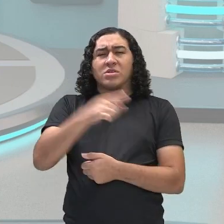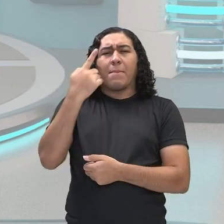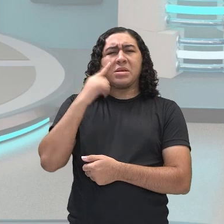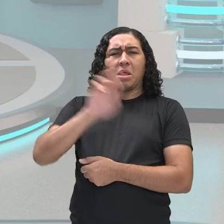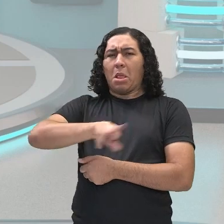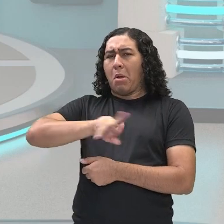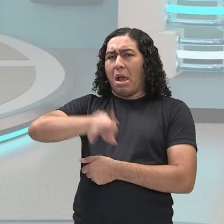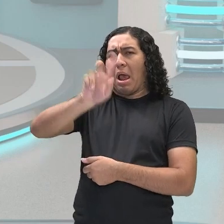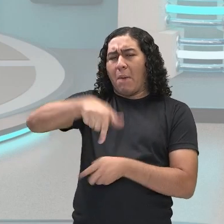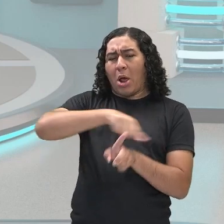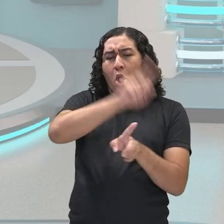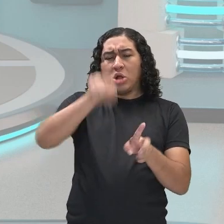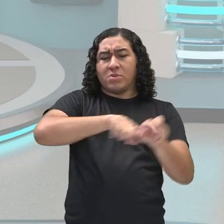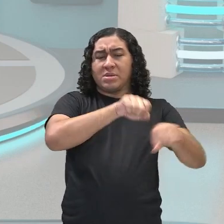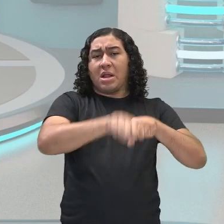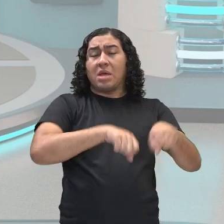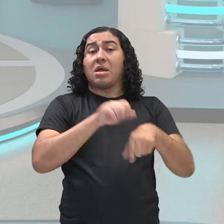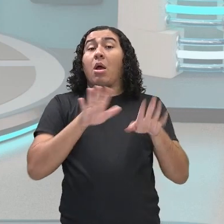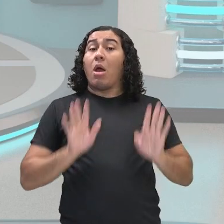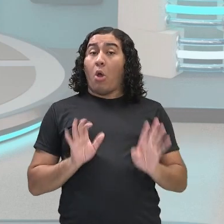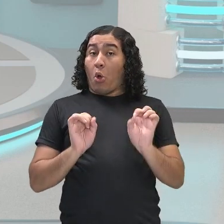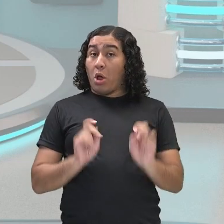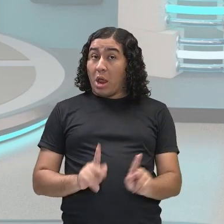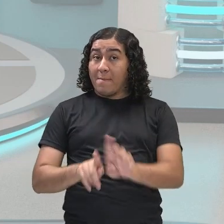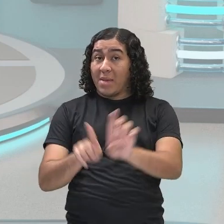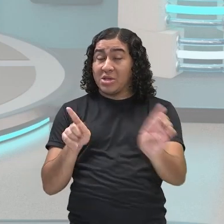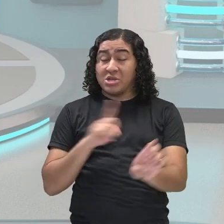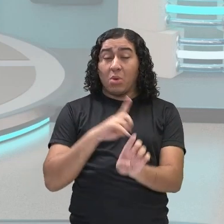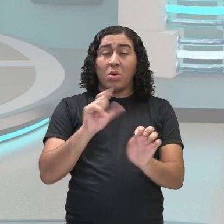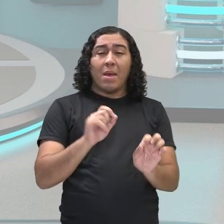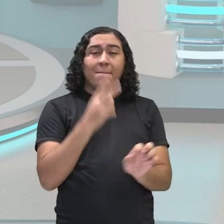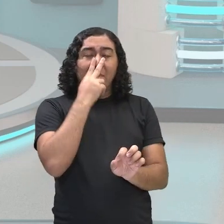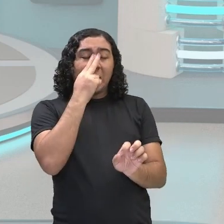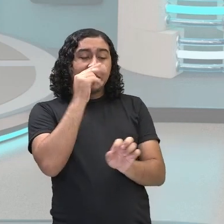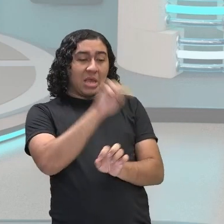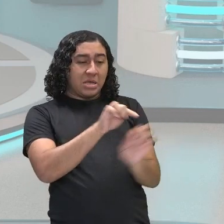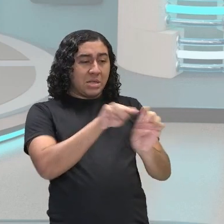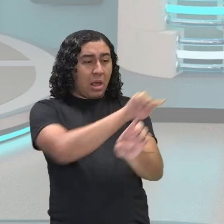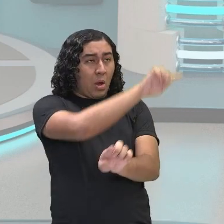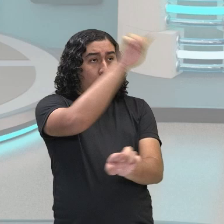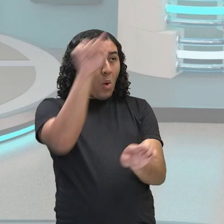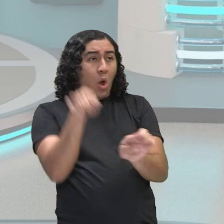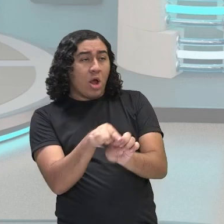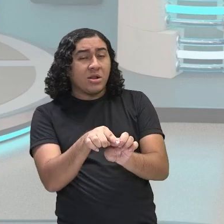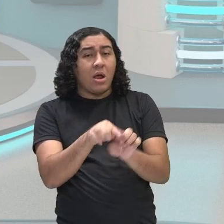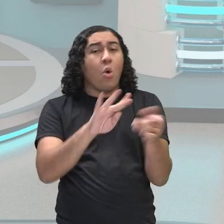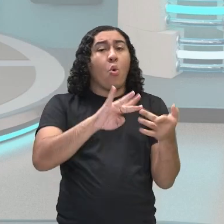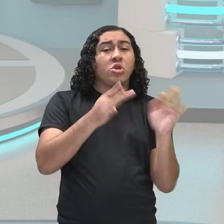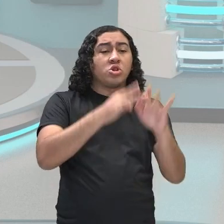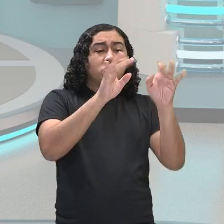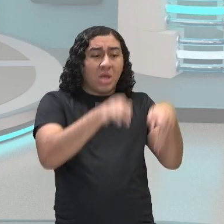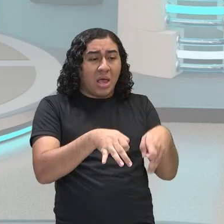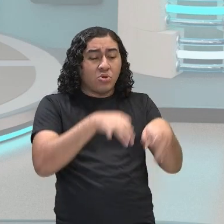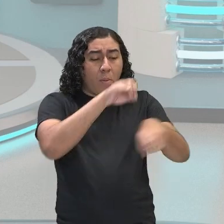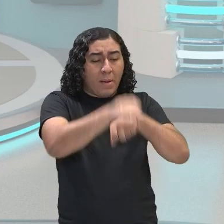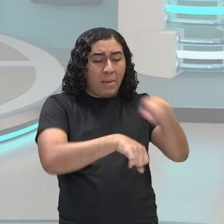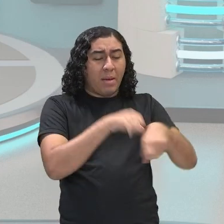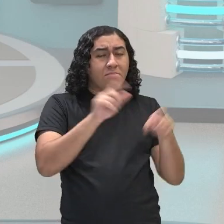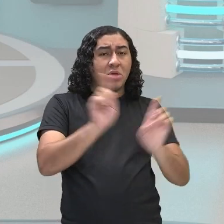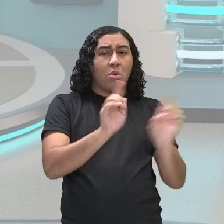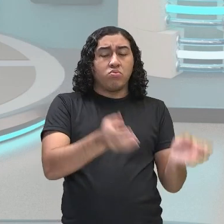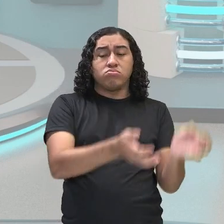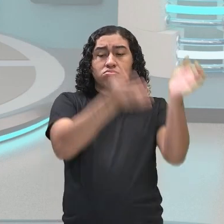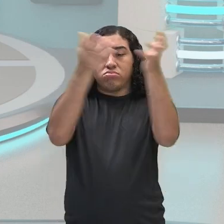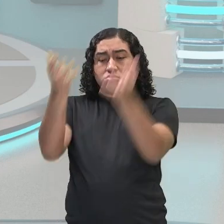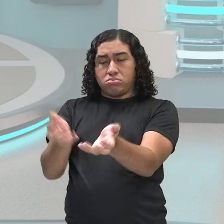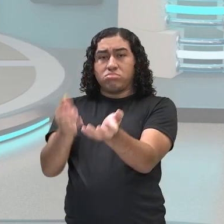roda de bicicleta. Tá, mas ele tirou de um conceito, ele desconfigurou esse objeto do seu contexto original. Ele assinou lá como se fosse uma obra de arte, para